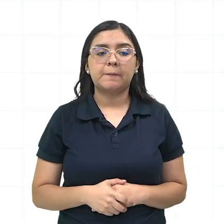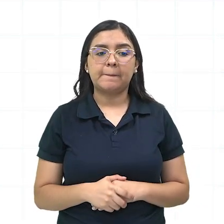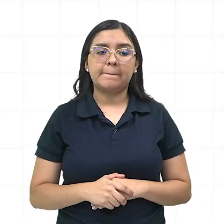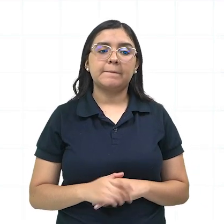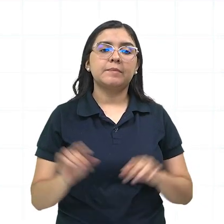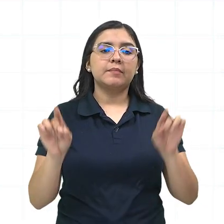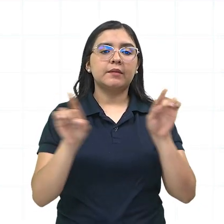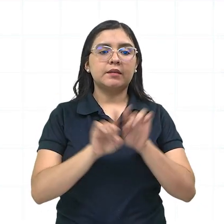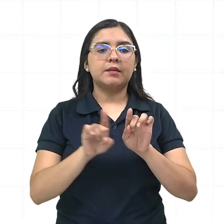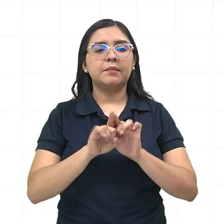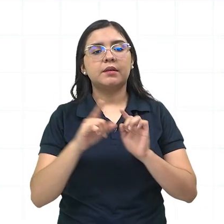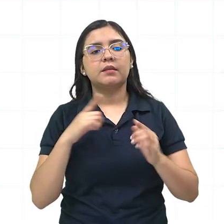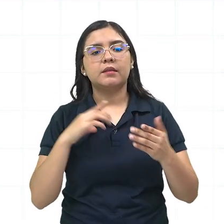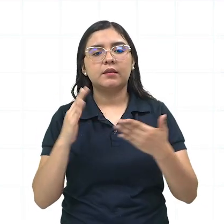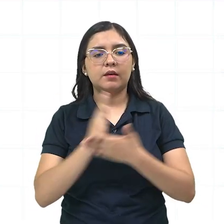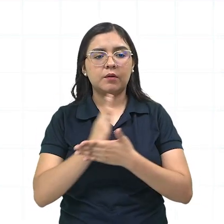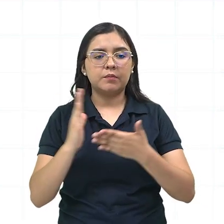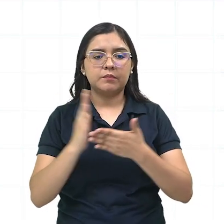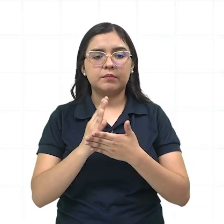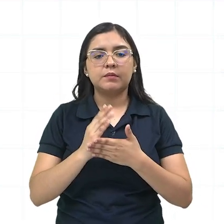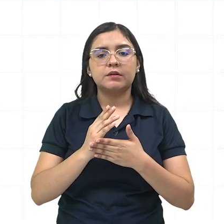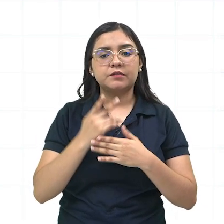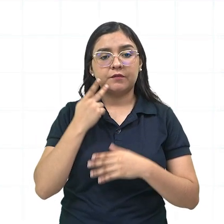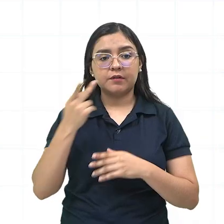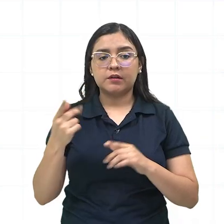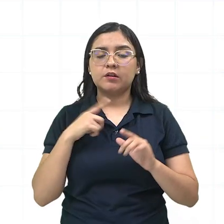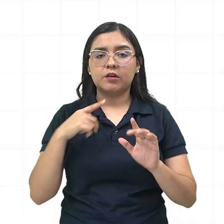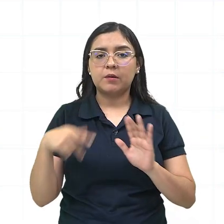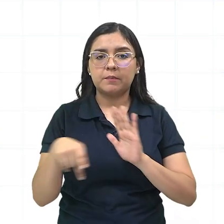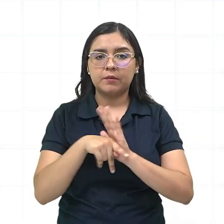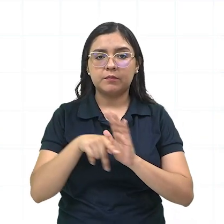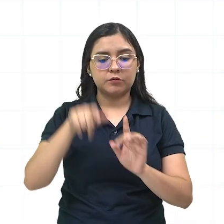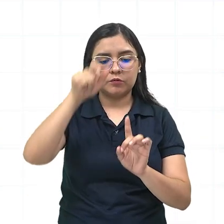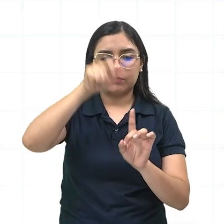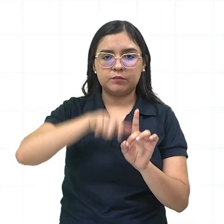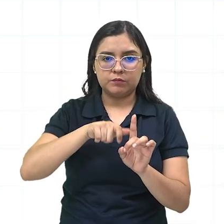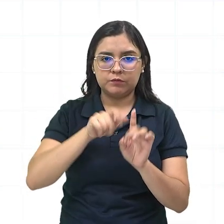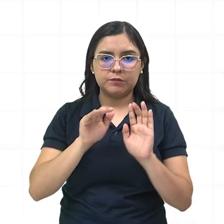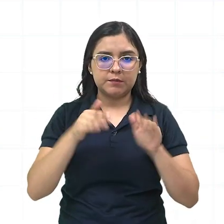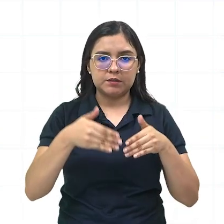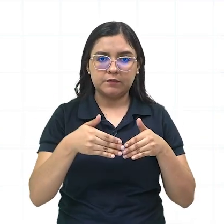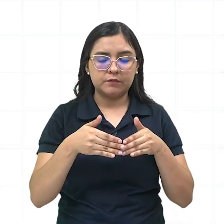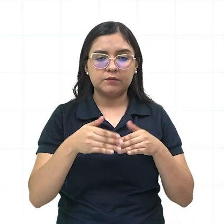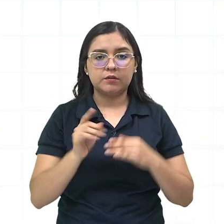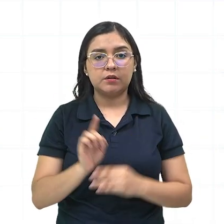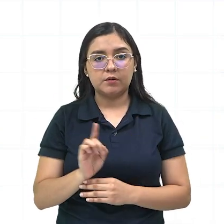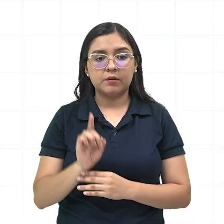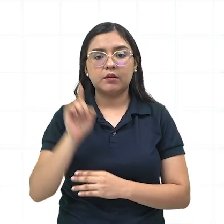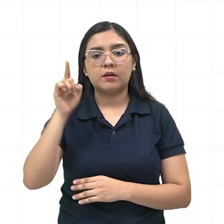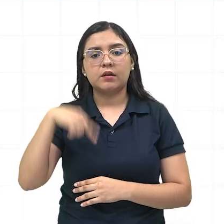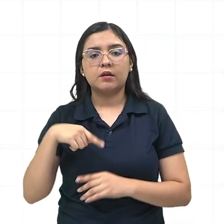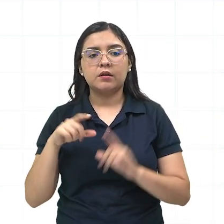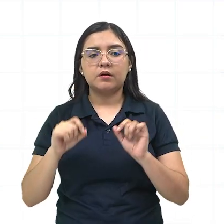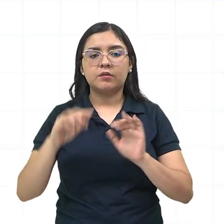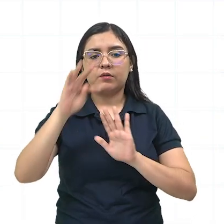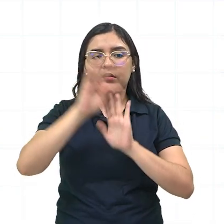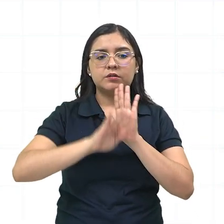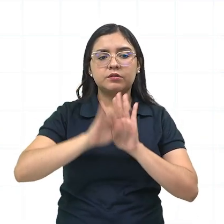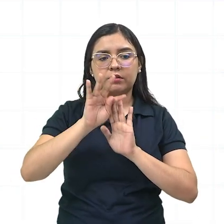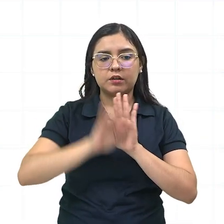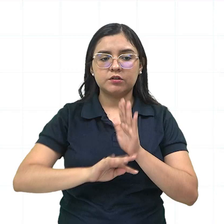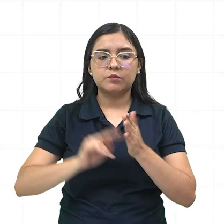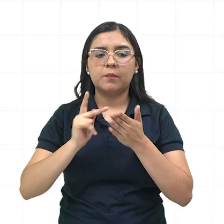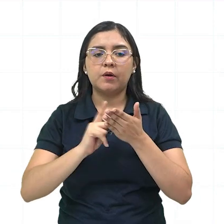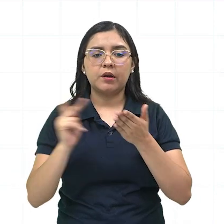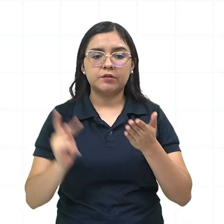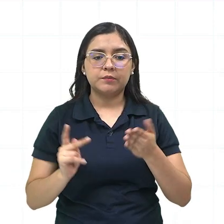há também falas que não pertencem a um personagem específico das falas, que são os textos